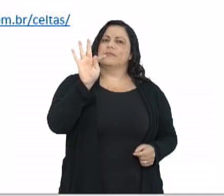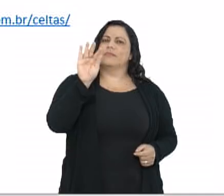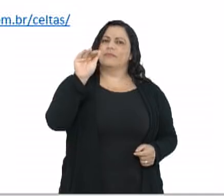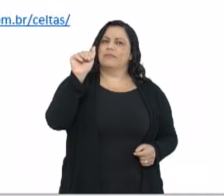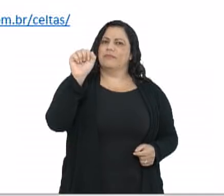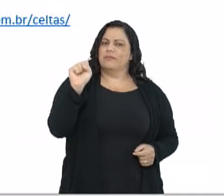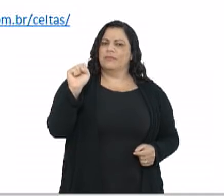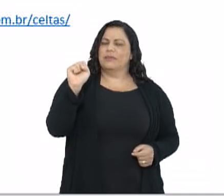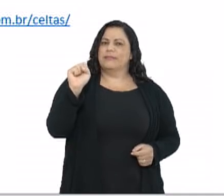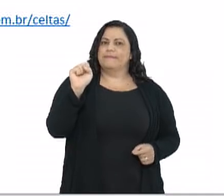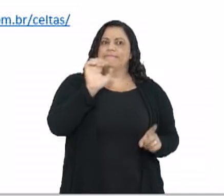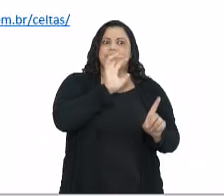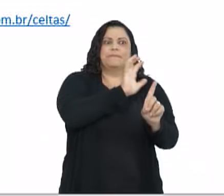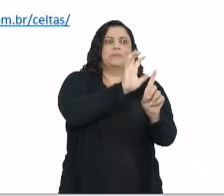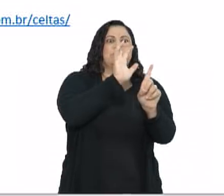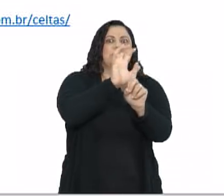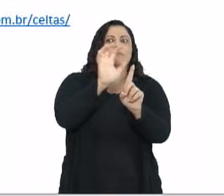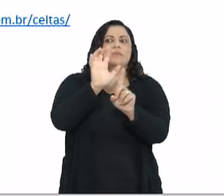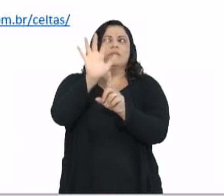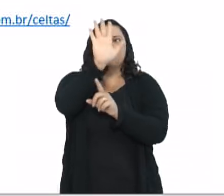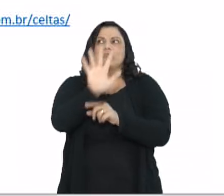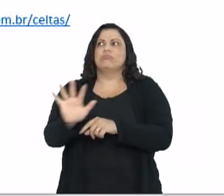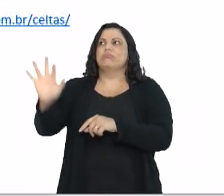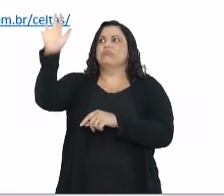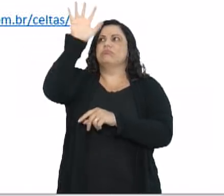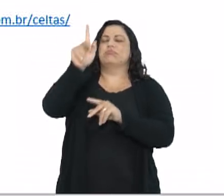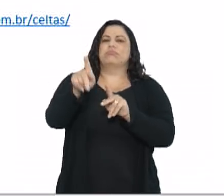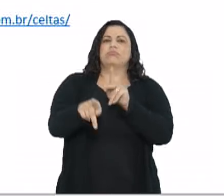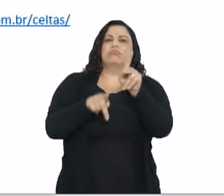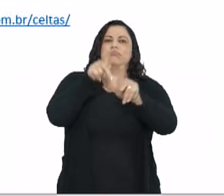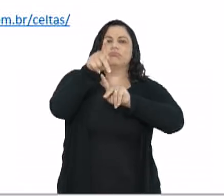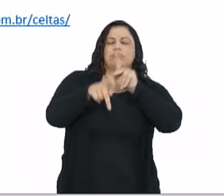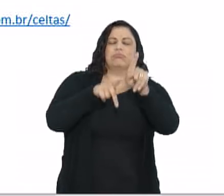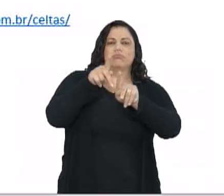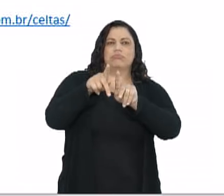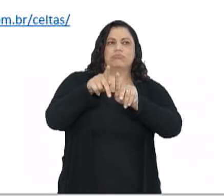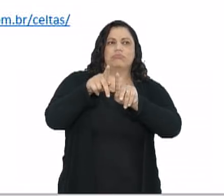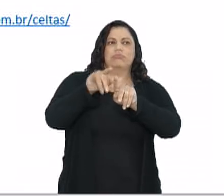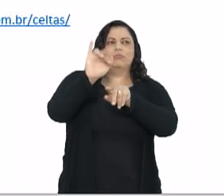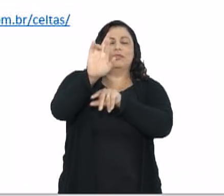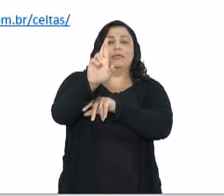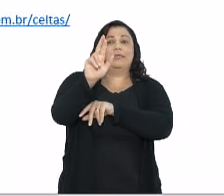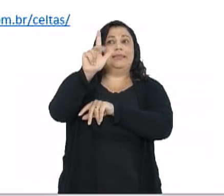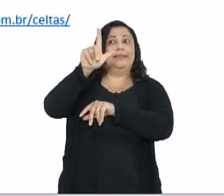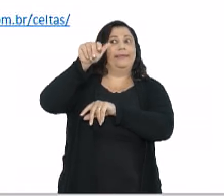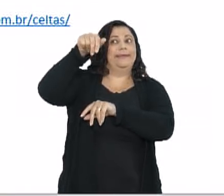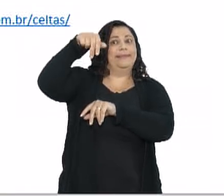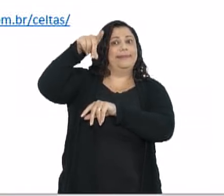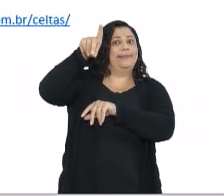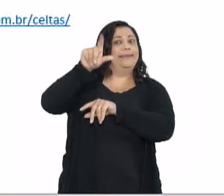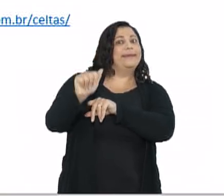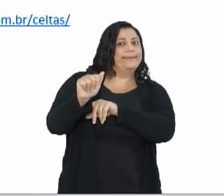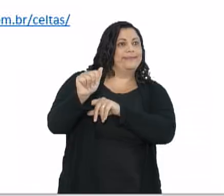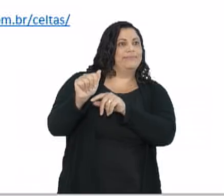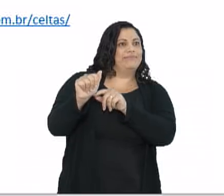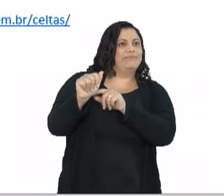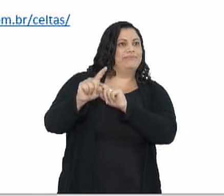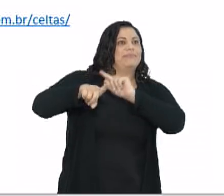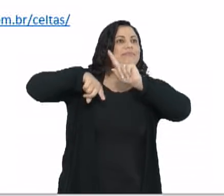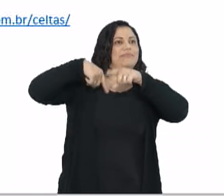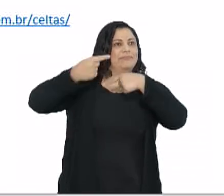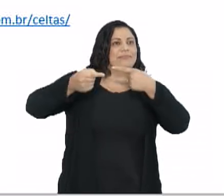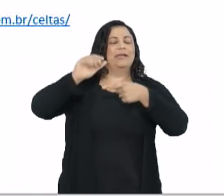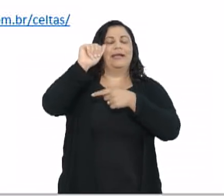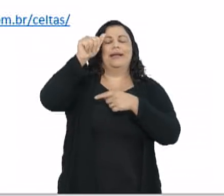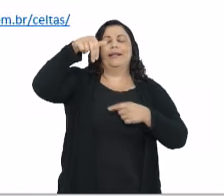grande influência desses povos, né? Originários da região da Irlanda e mais tarde se espalharam desde a Península Ibérica até a Península